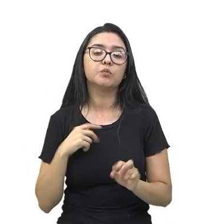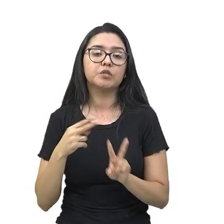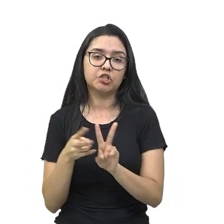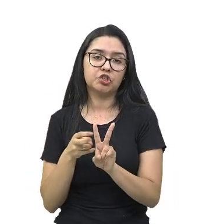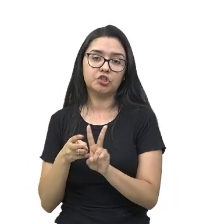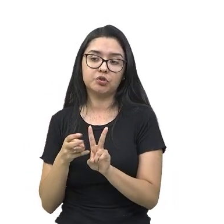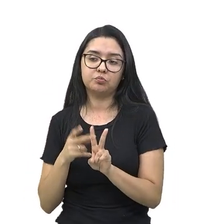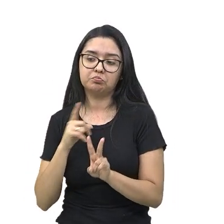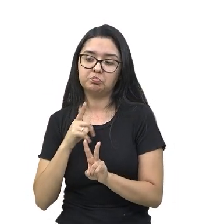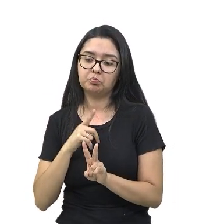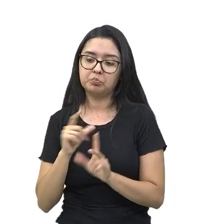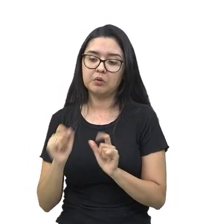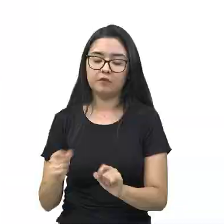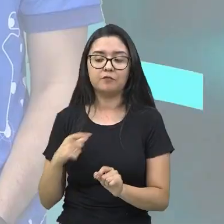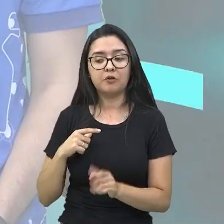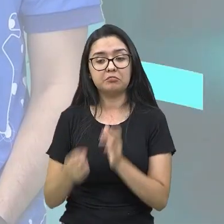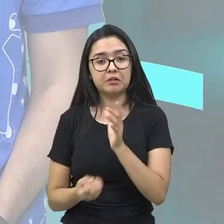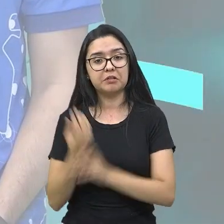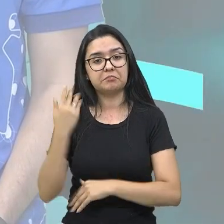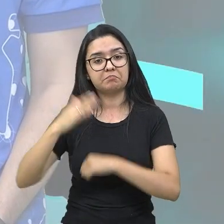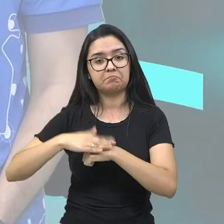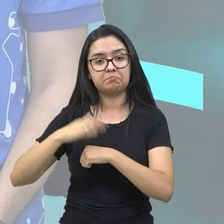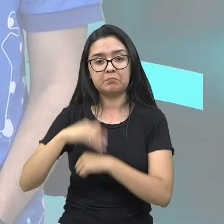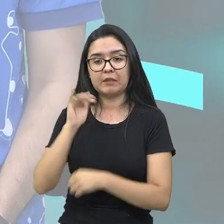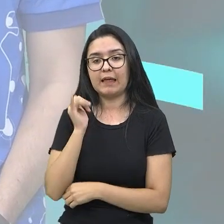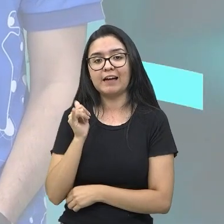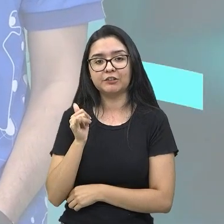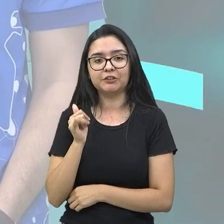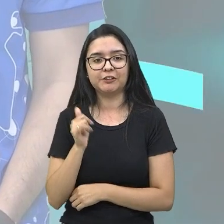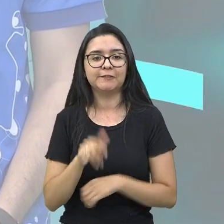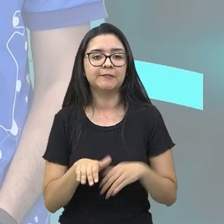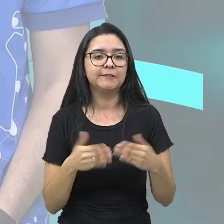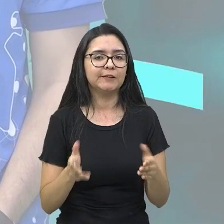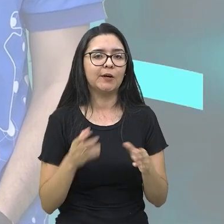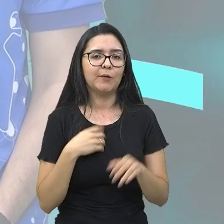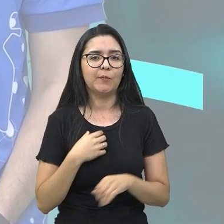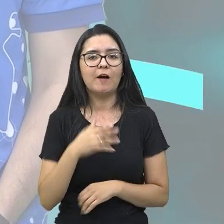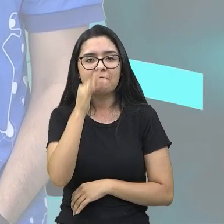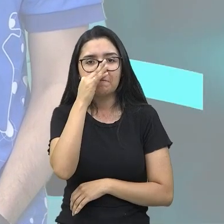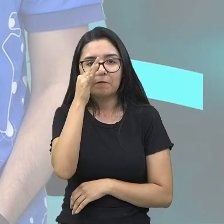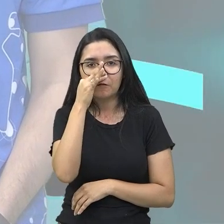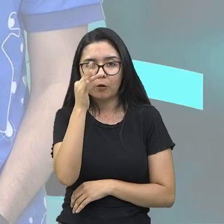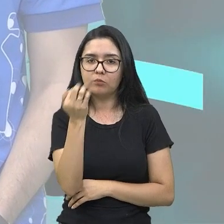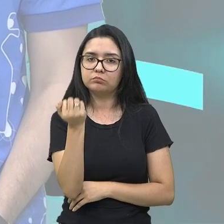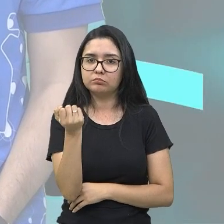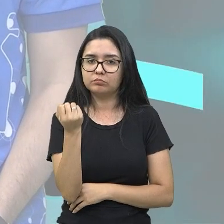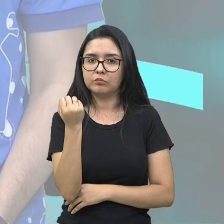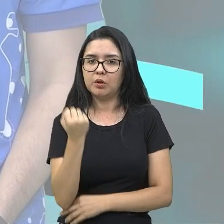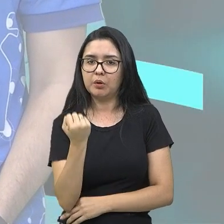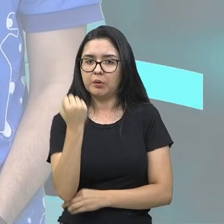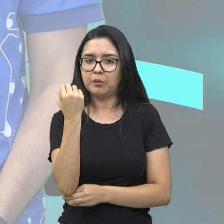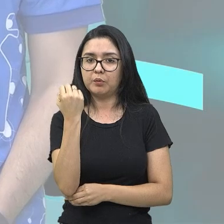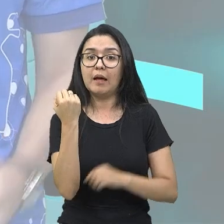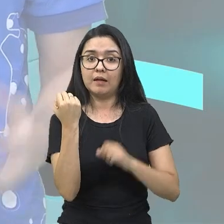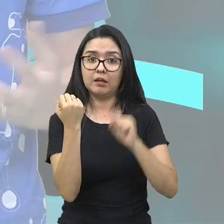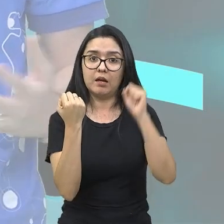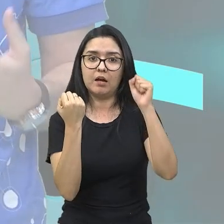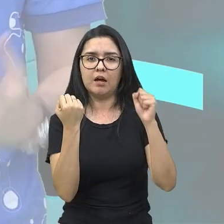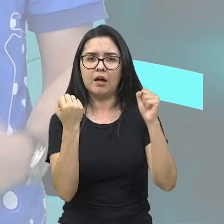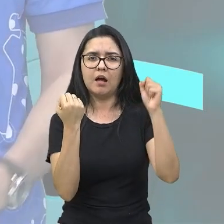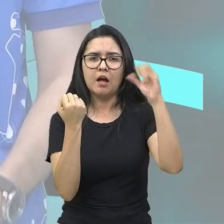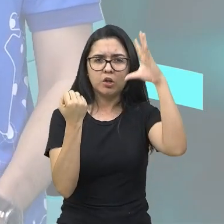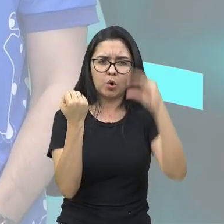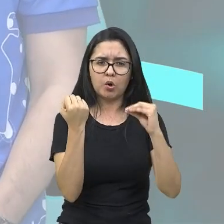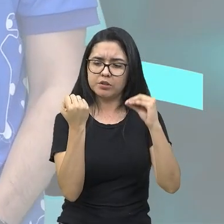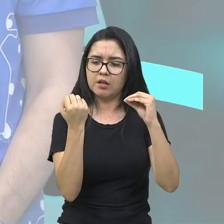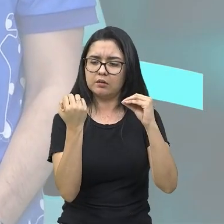ela e foram criando suas narrativas de acordo com as suas observações. Como a flor da Vitória Régia costuma desabrochar à noite, daí a ideia